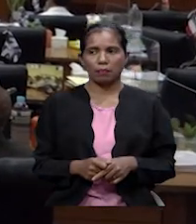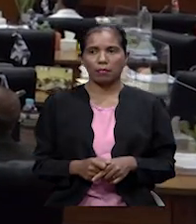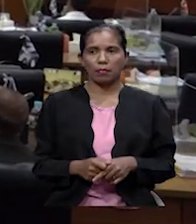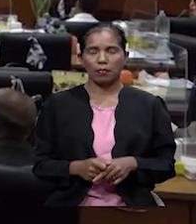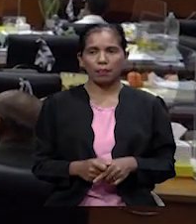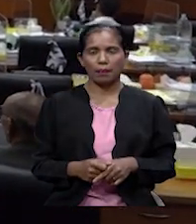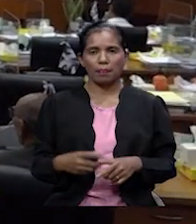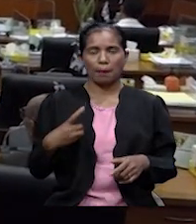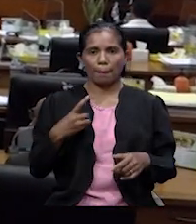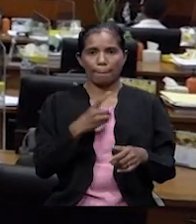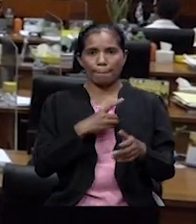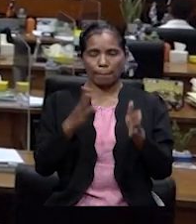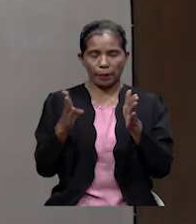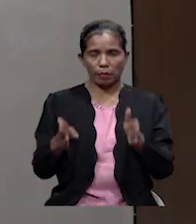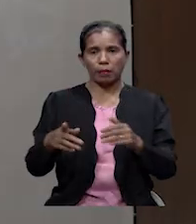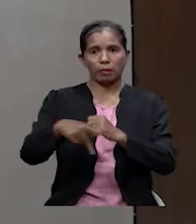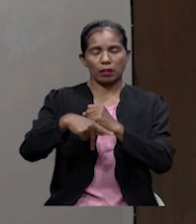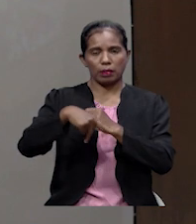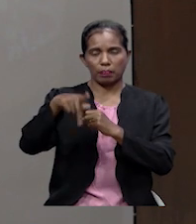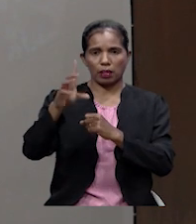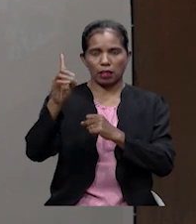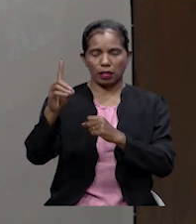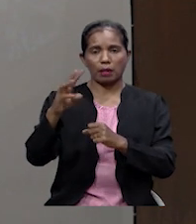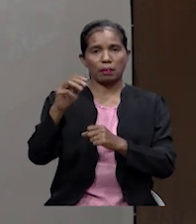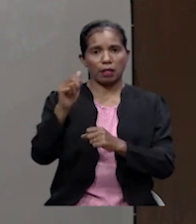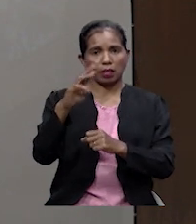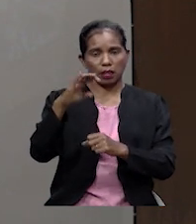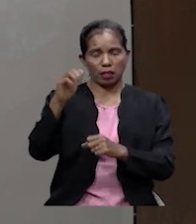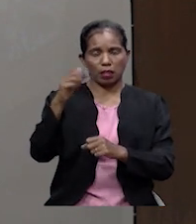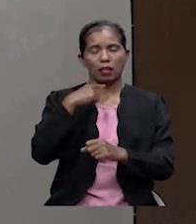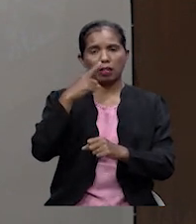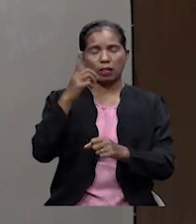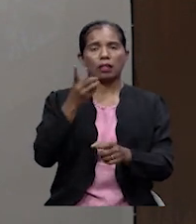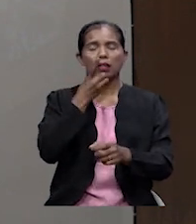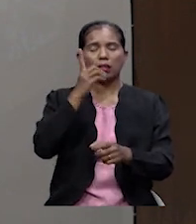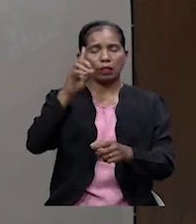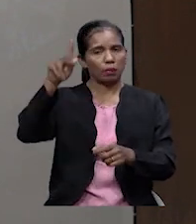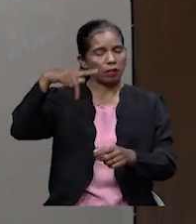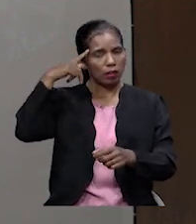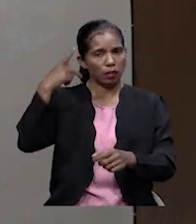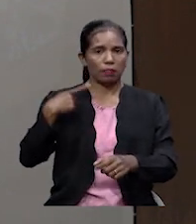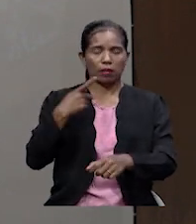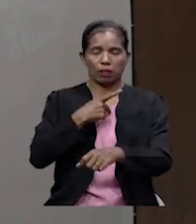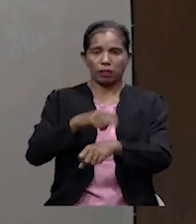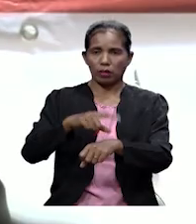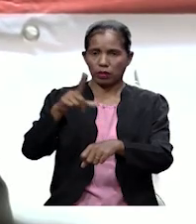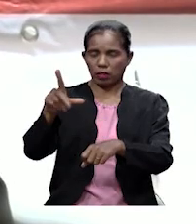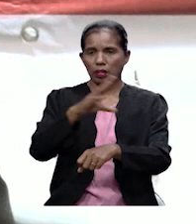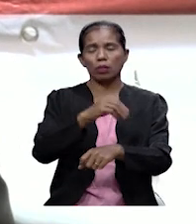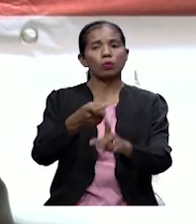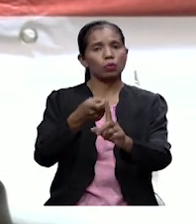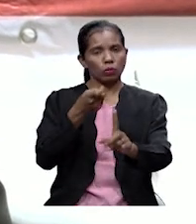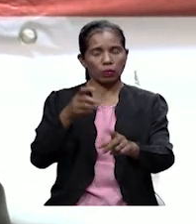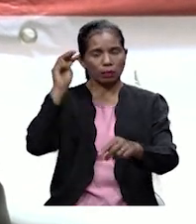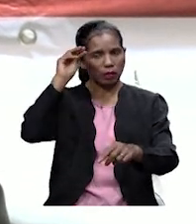Deputado Bancada PD, Mariano Assanami Sabino Lopes, li husi declaração política Bancada Parlamento Nacional, husu Ministério